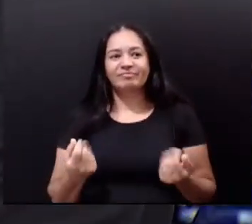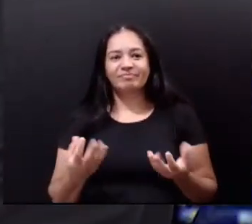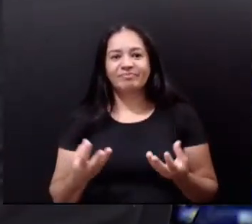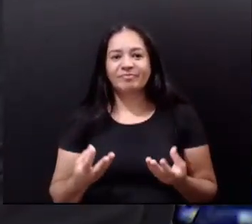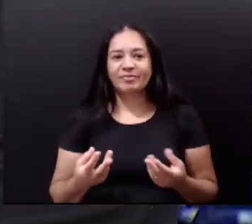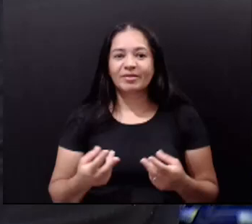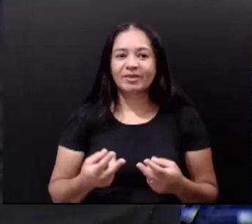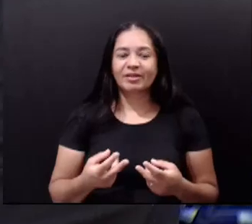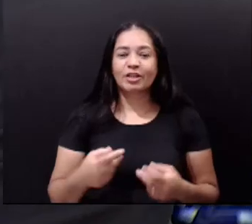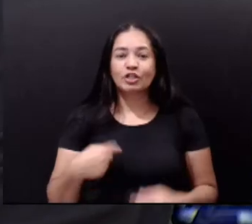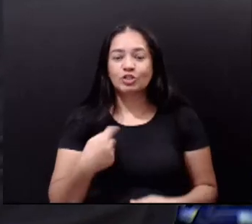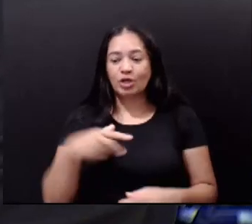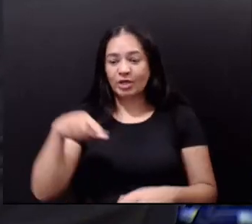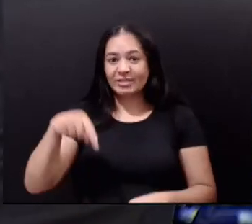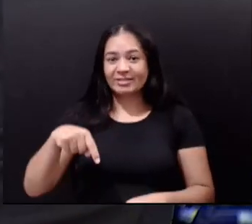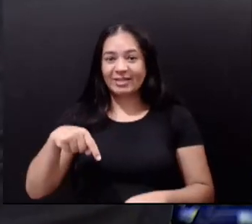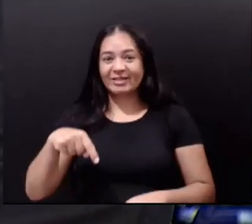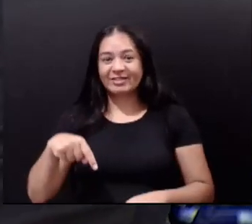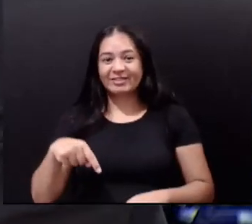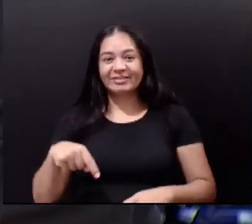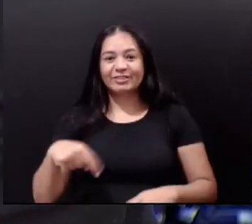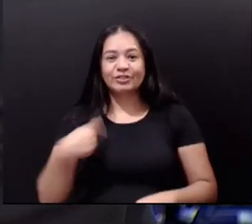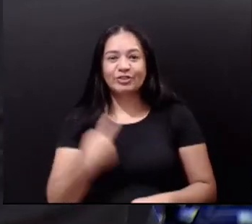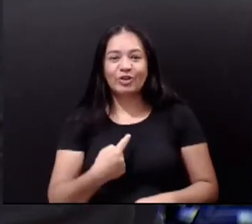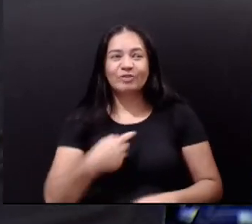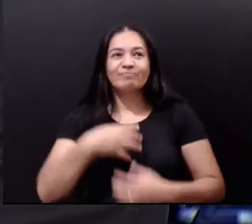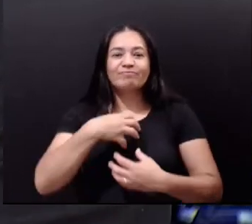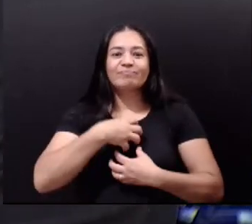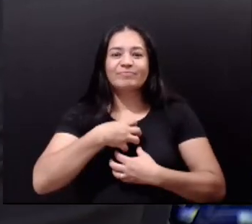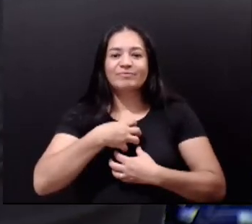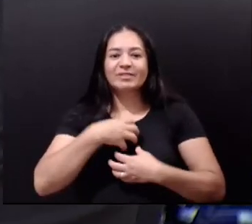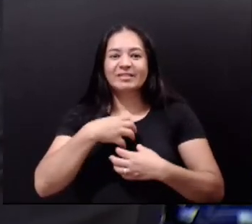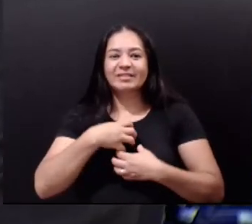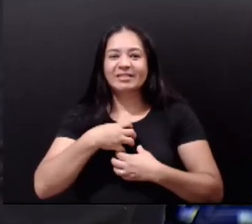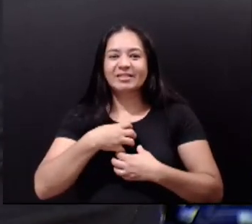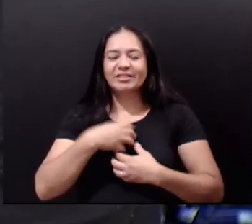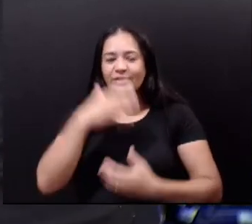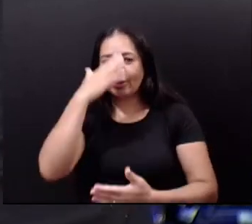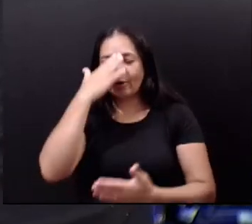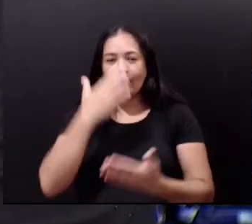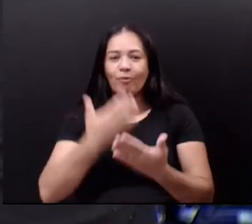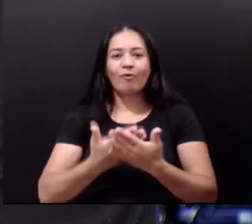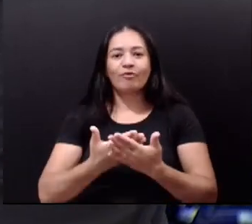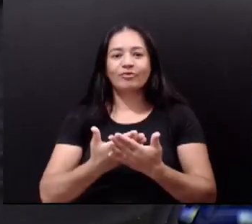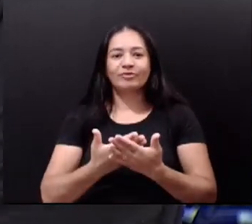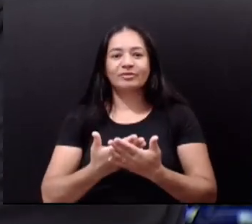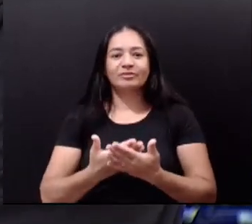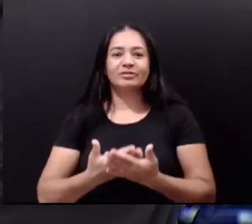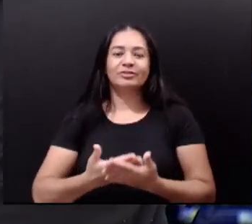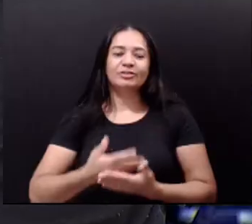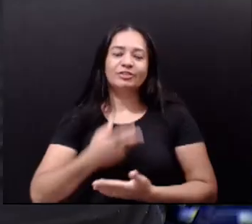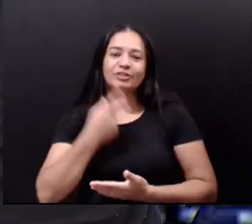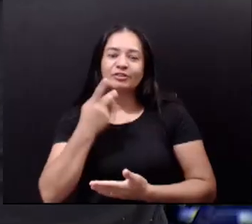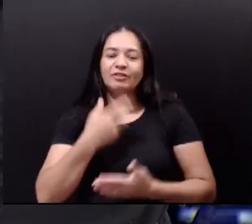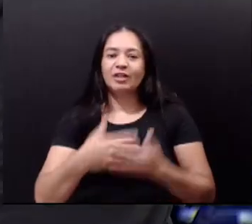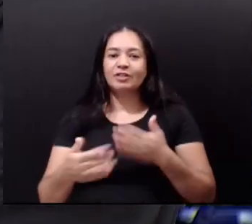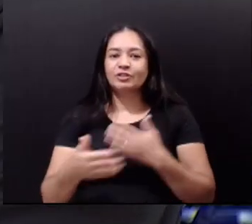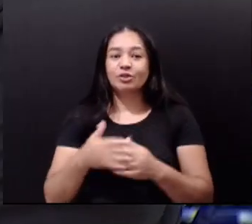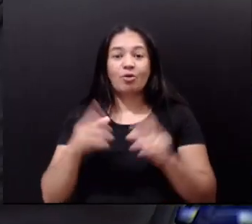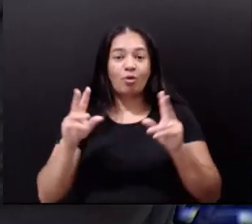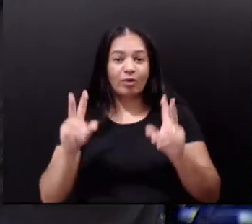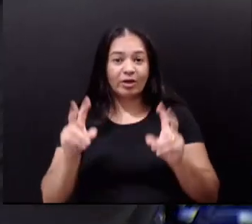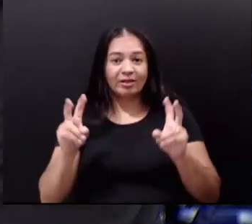na roda, a gente sente a confiança de poder falar de qualquer assunto. Então, a gente está sempre